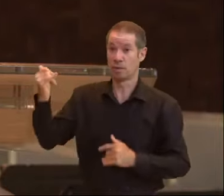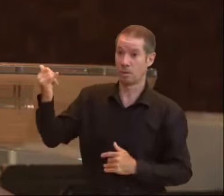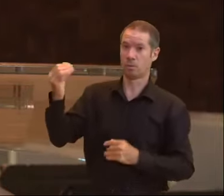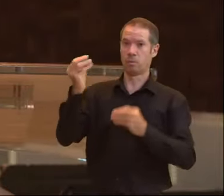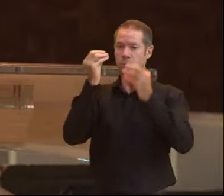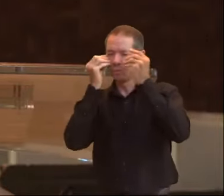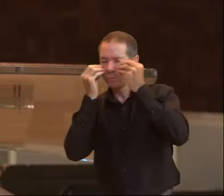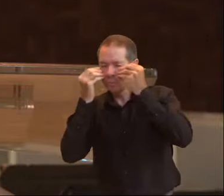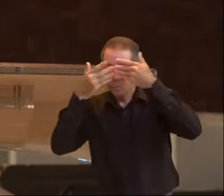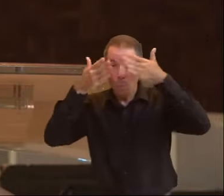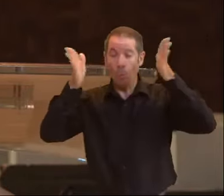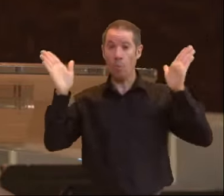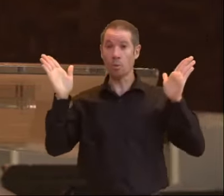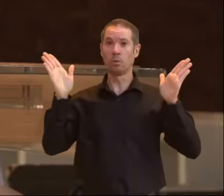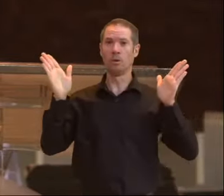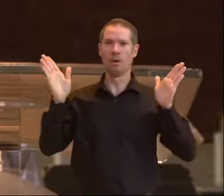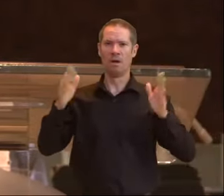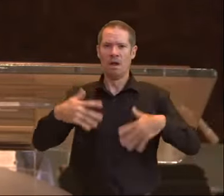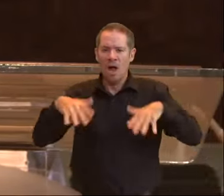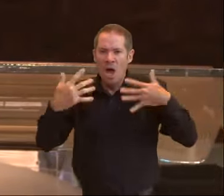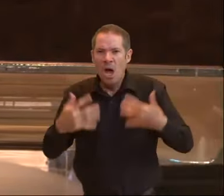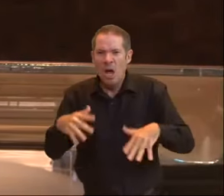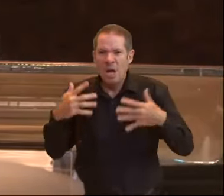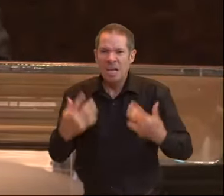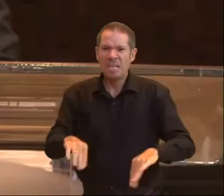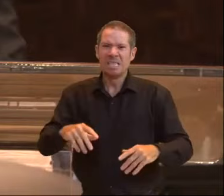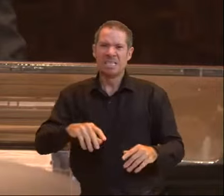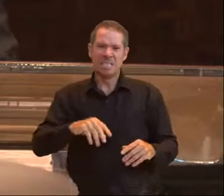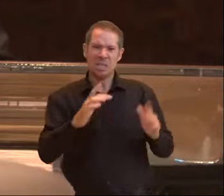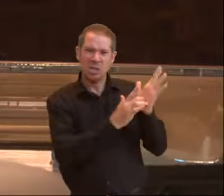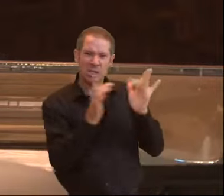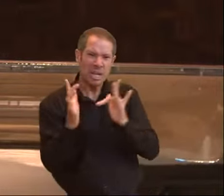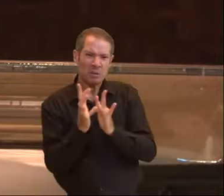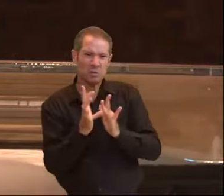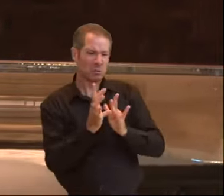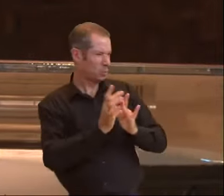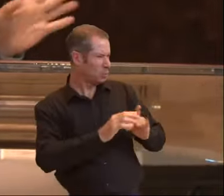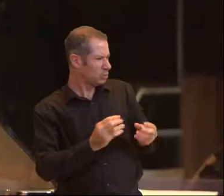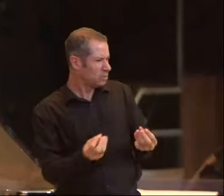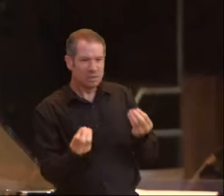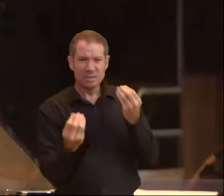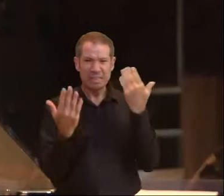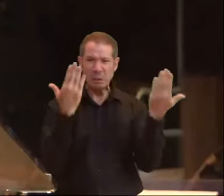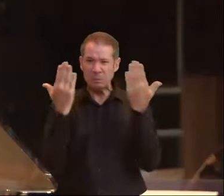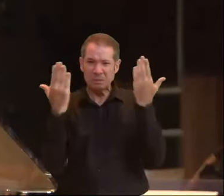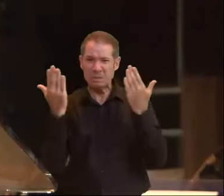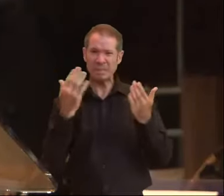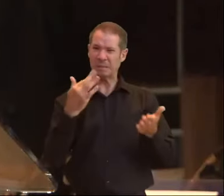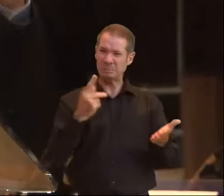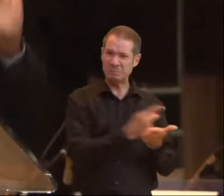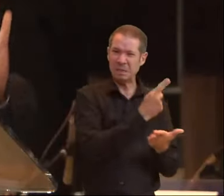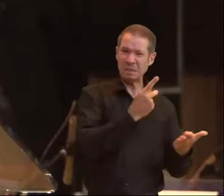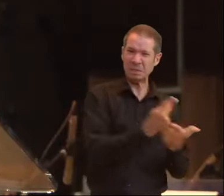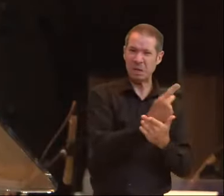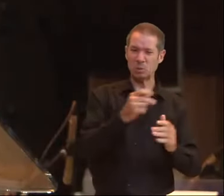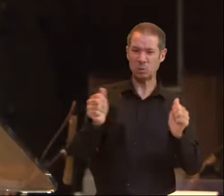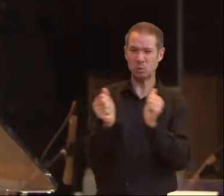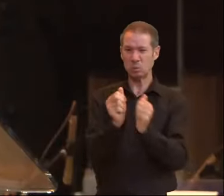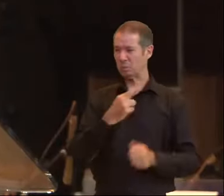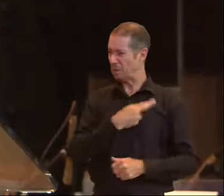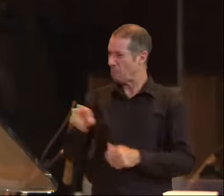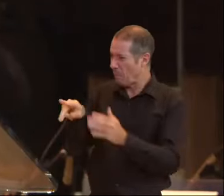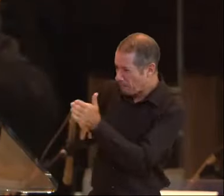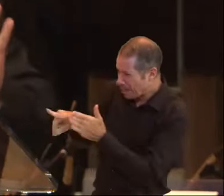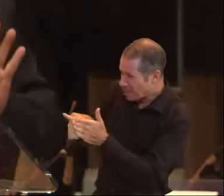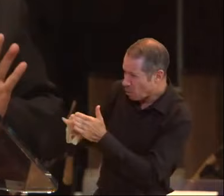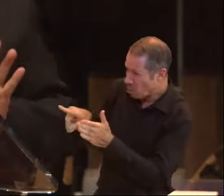Jesus aí, ele é marginalizado aqui no meio dos fariseus. e dos religiosos. Então pergunta para ele